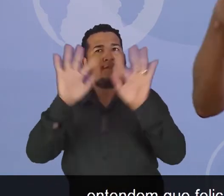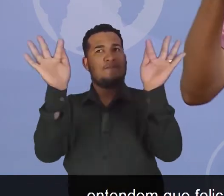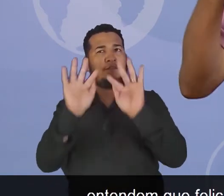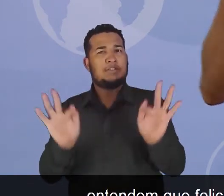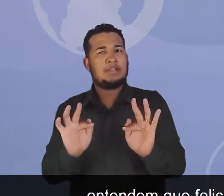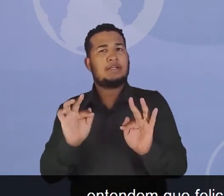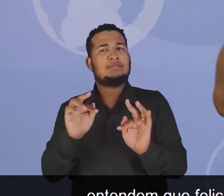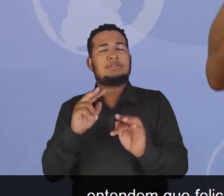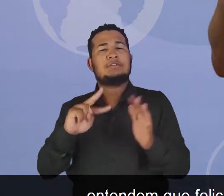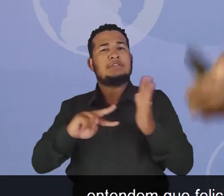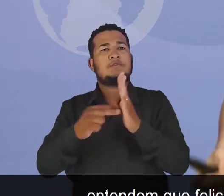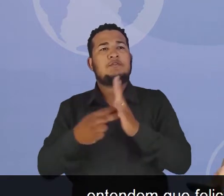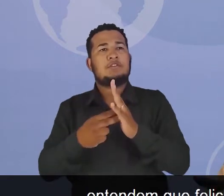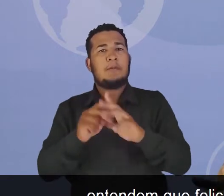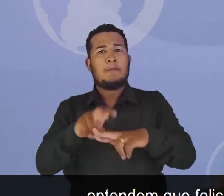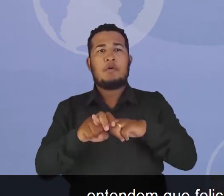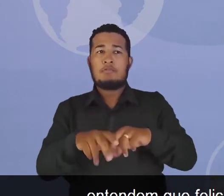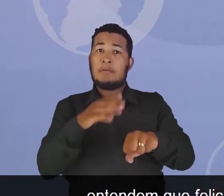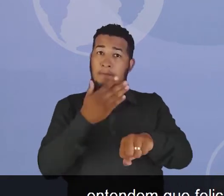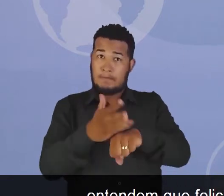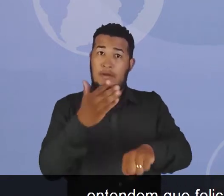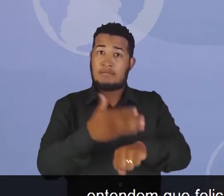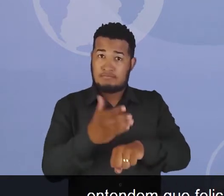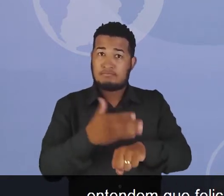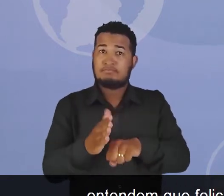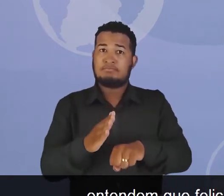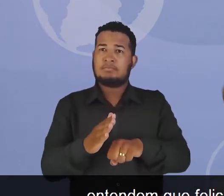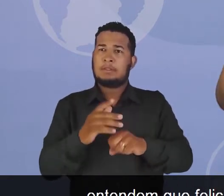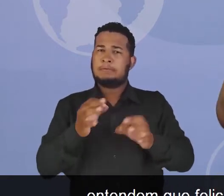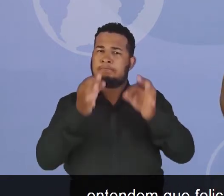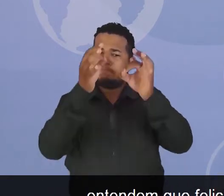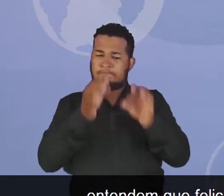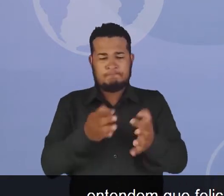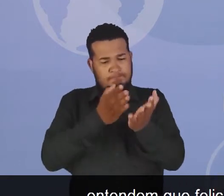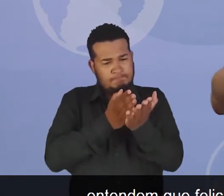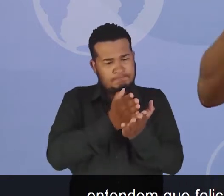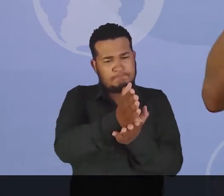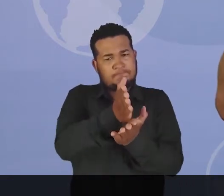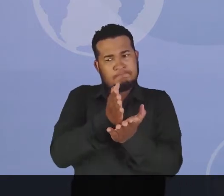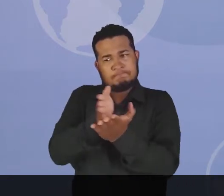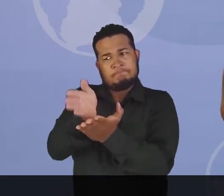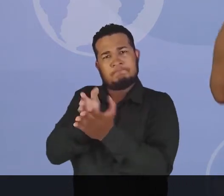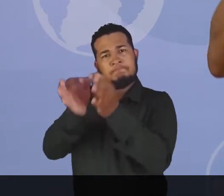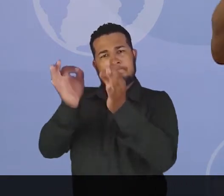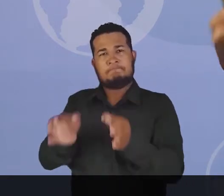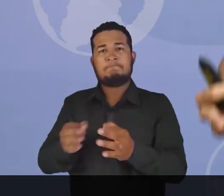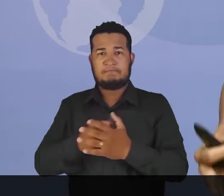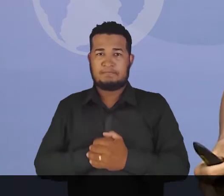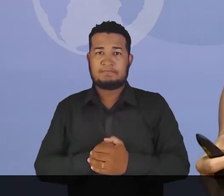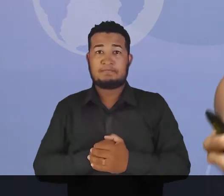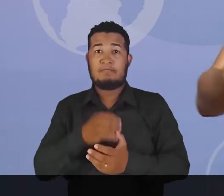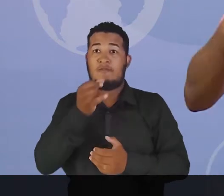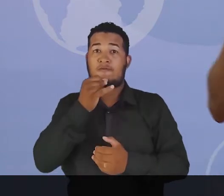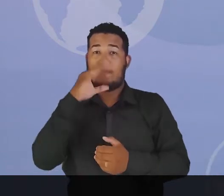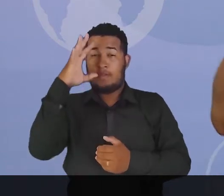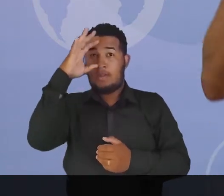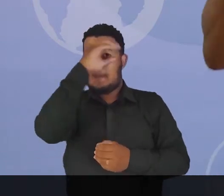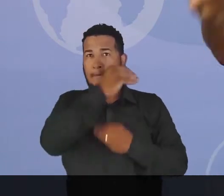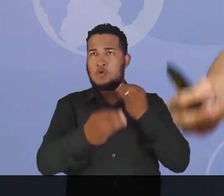que resulta da prática muito disciplinada da virtude. A gente aprende a ser